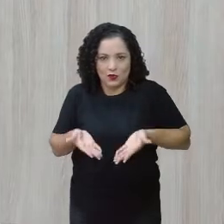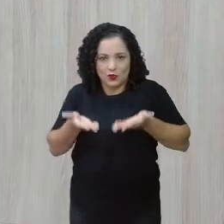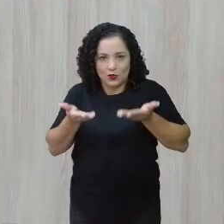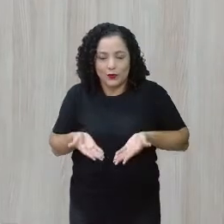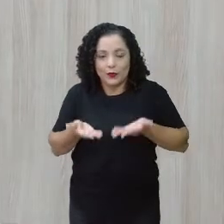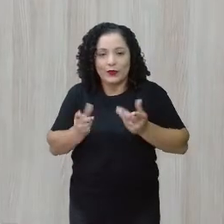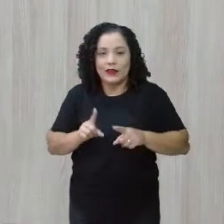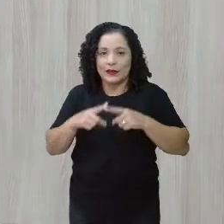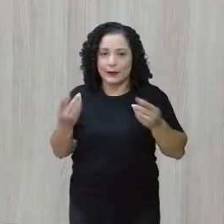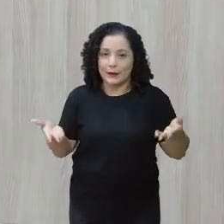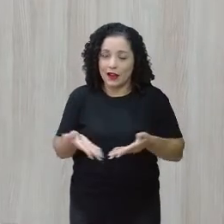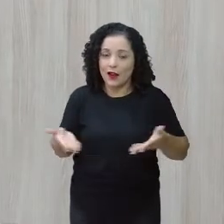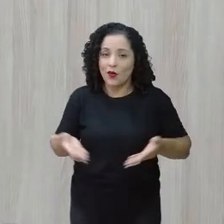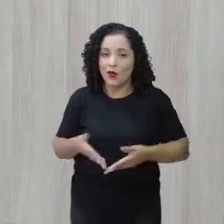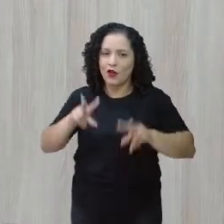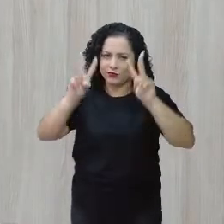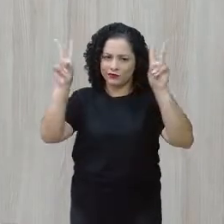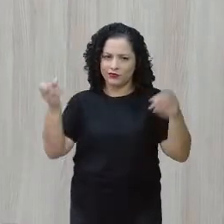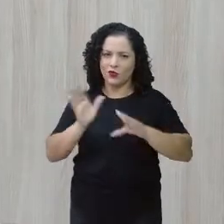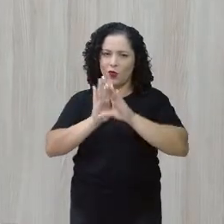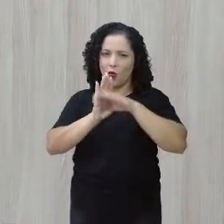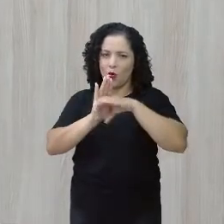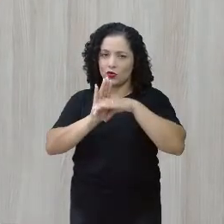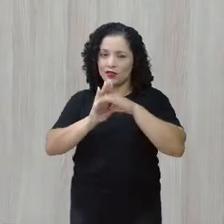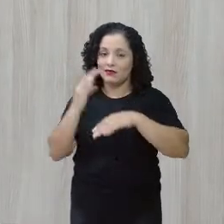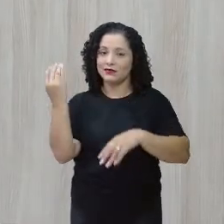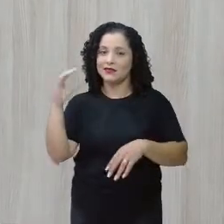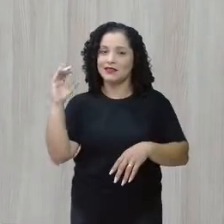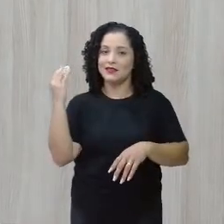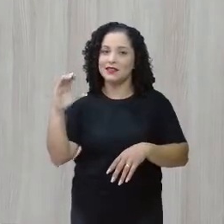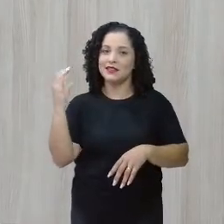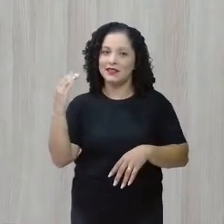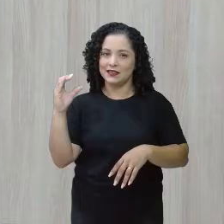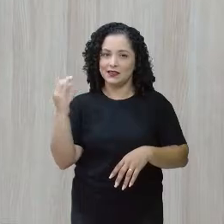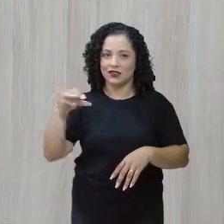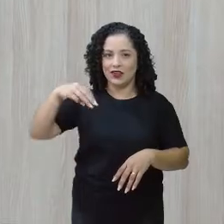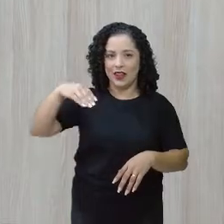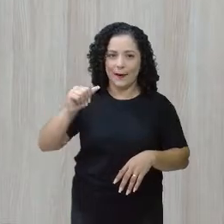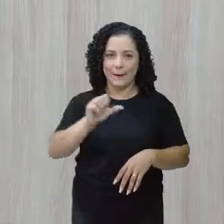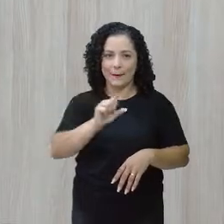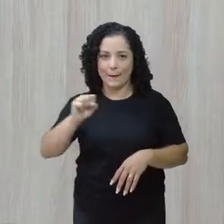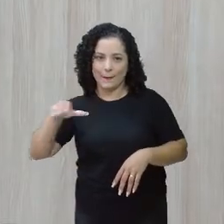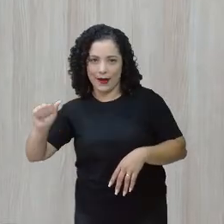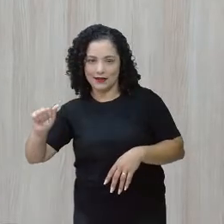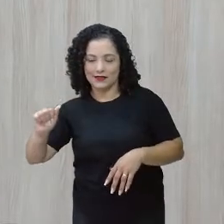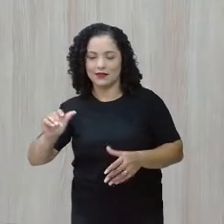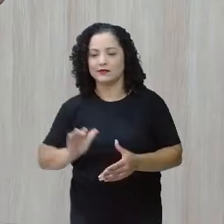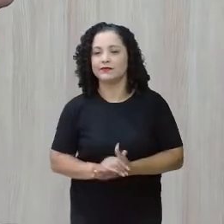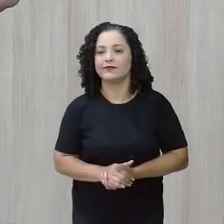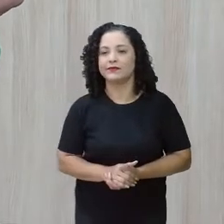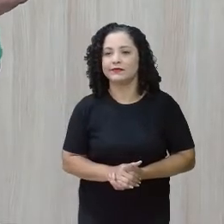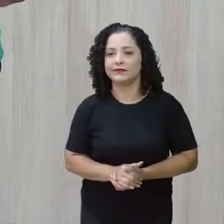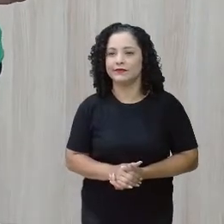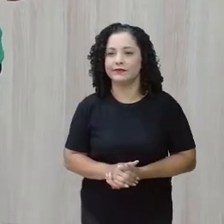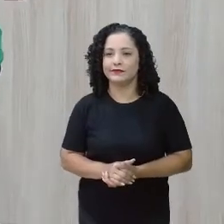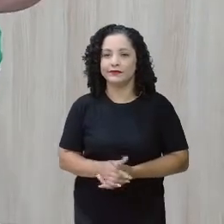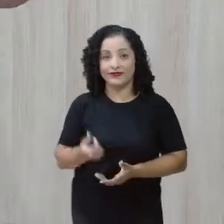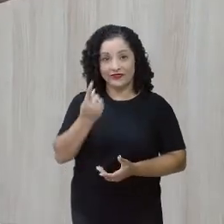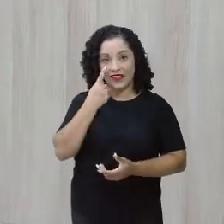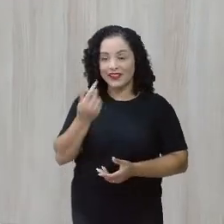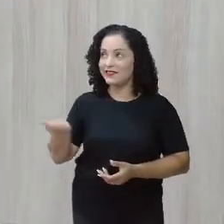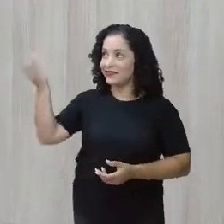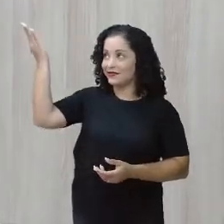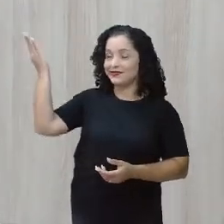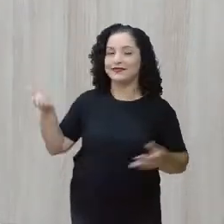estou trabalhando aqui com os conceitos científicos, então vou falar a respeito de massa, ok? E aí a gente